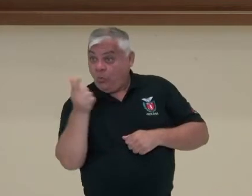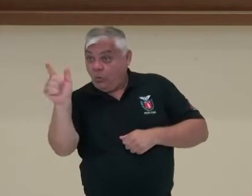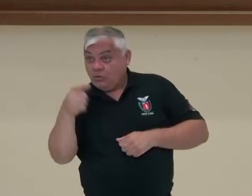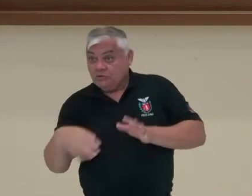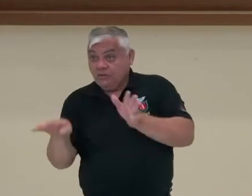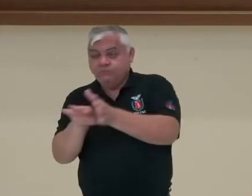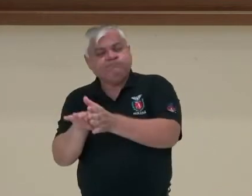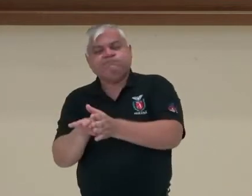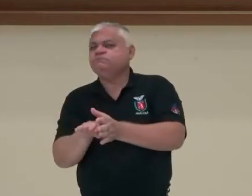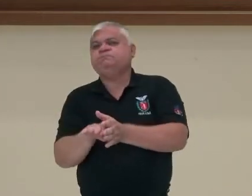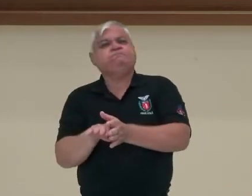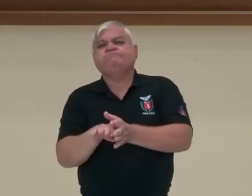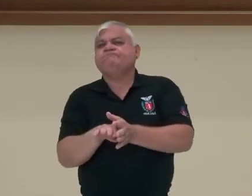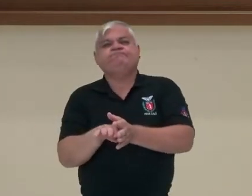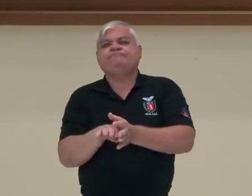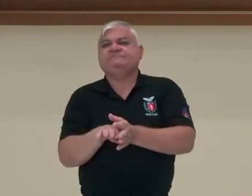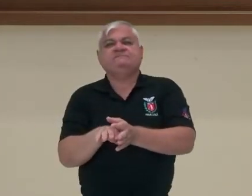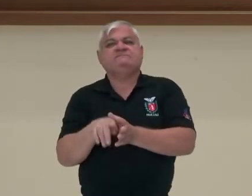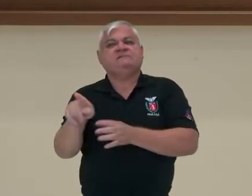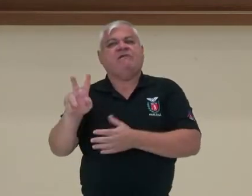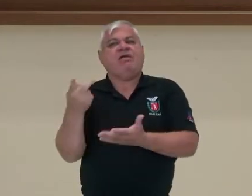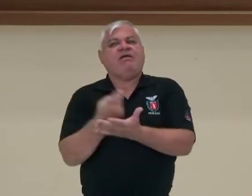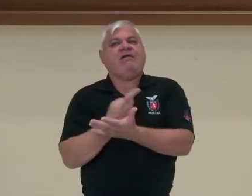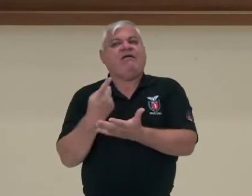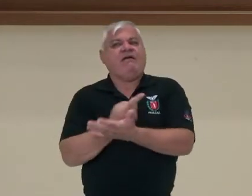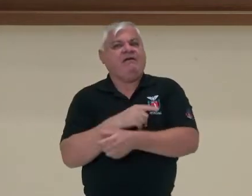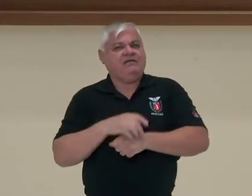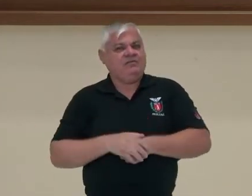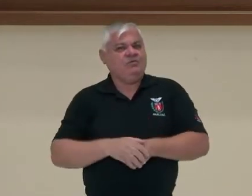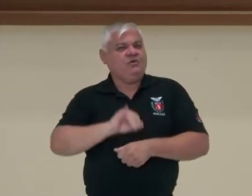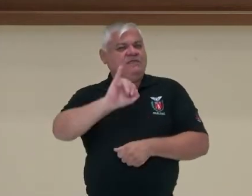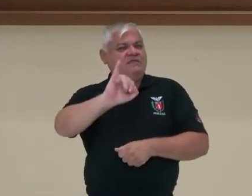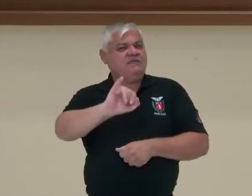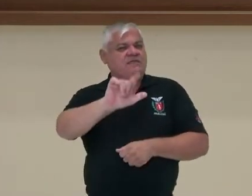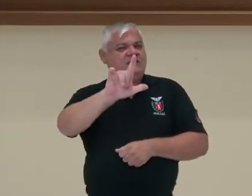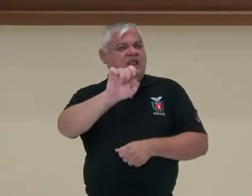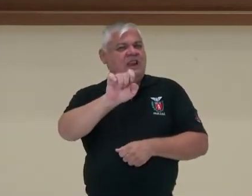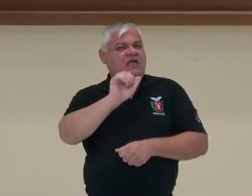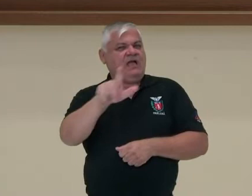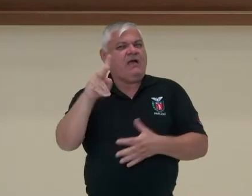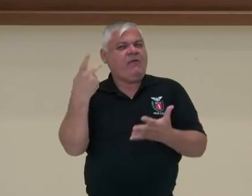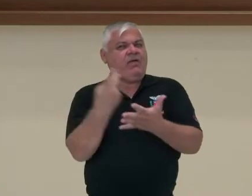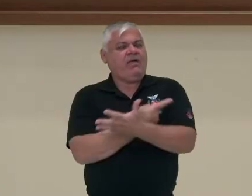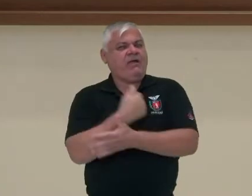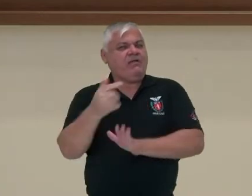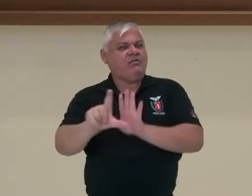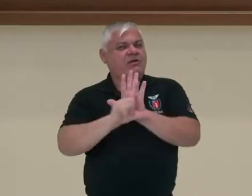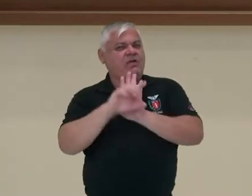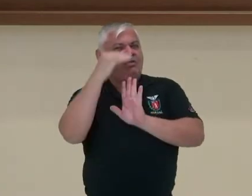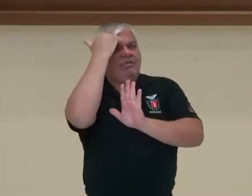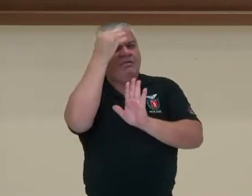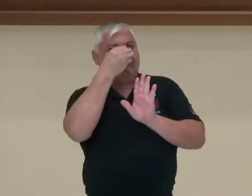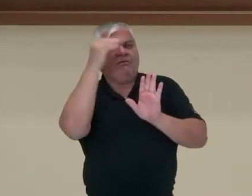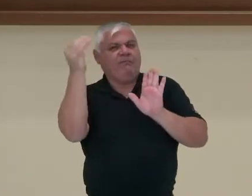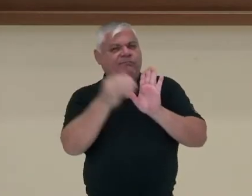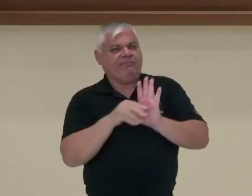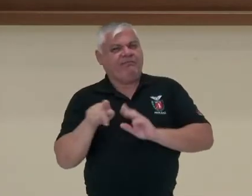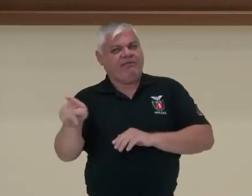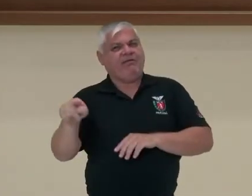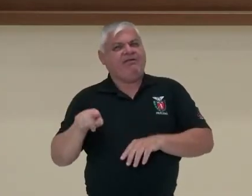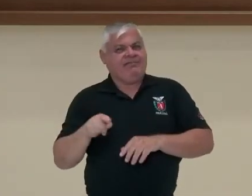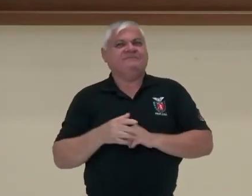era um navio ilegal que estava aportando, tá? Então havia essa preocupação para poder controlar o